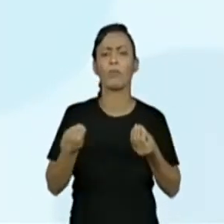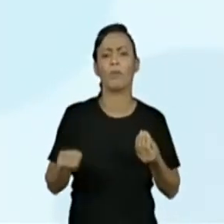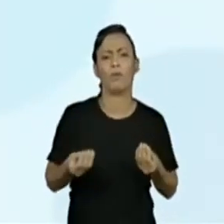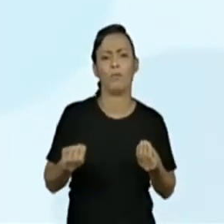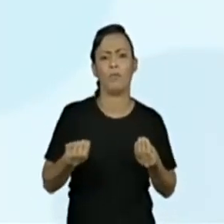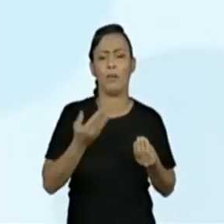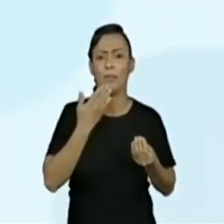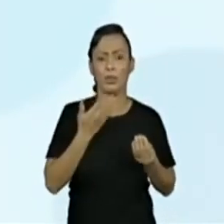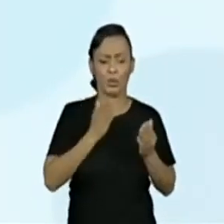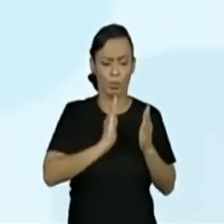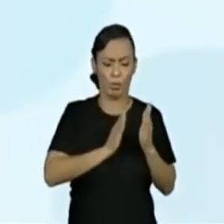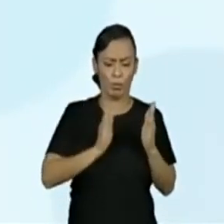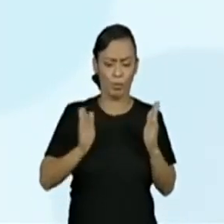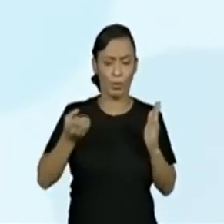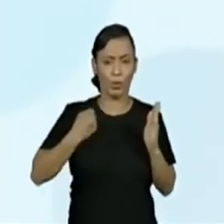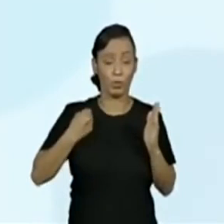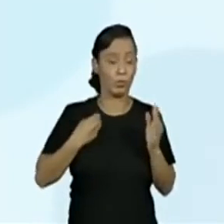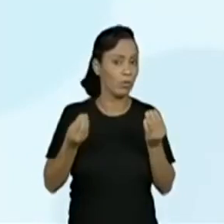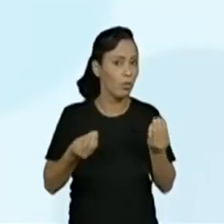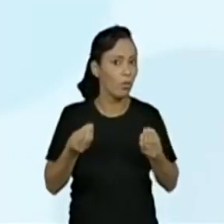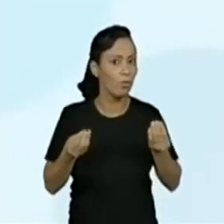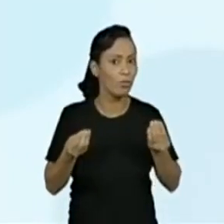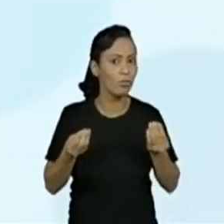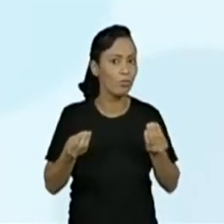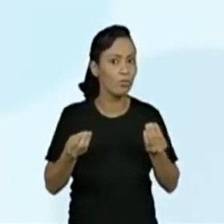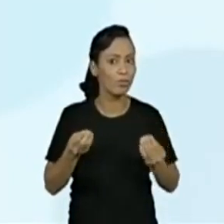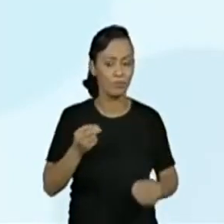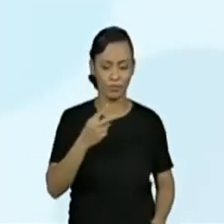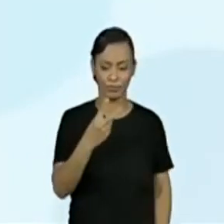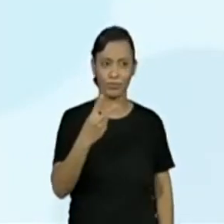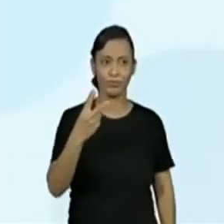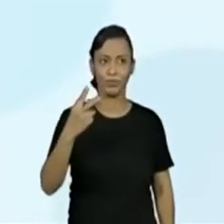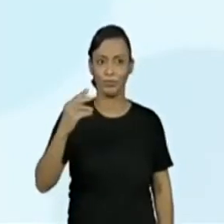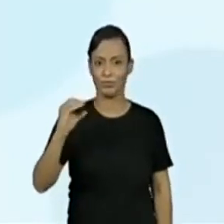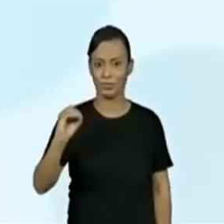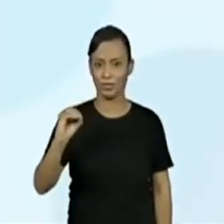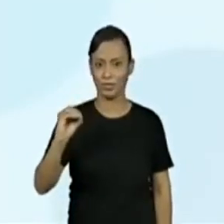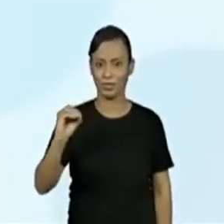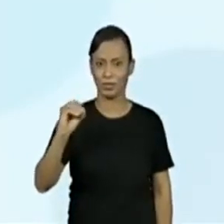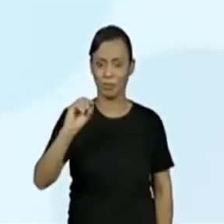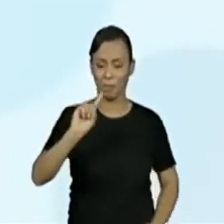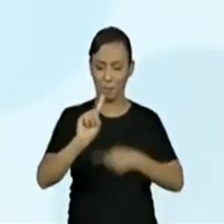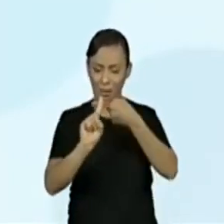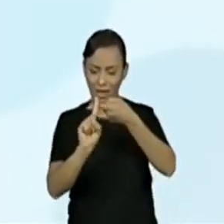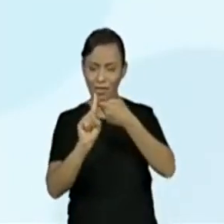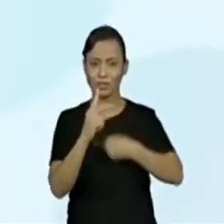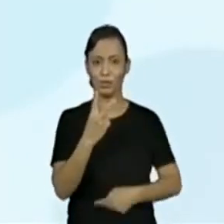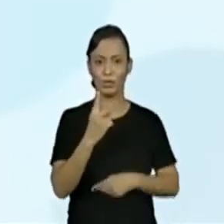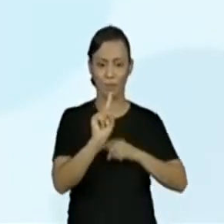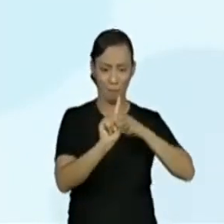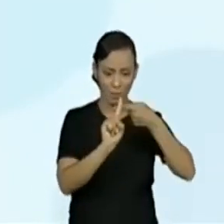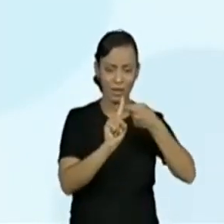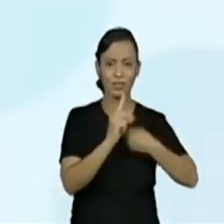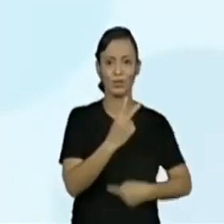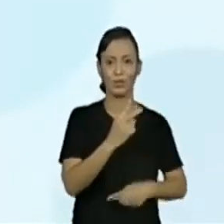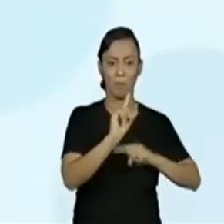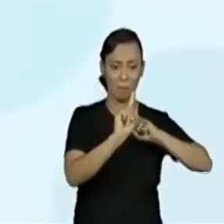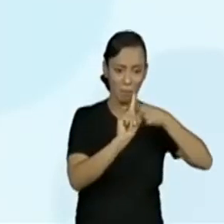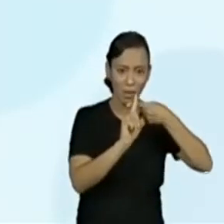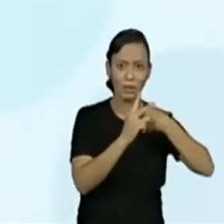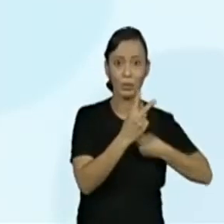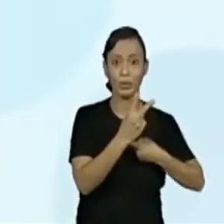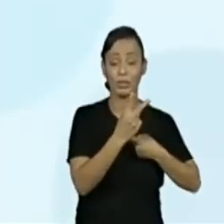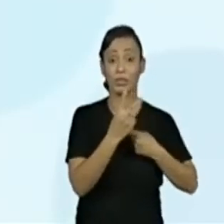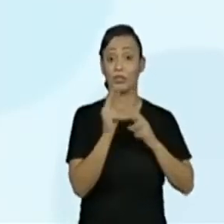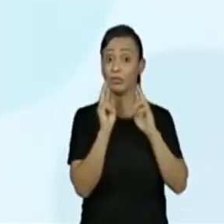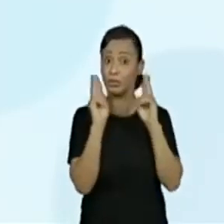regularidade que ela usou? Olha só, de 2 em 2. Então, preste atenção. Agora, precisa